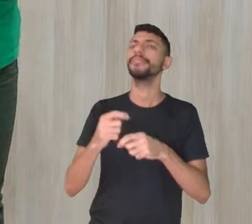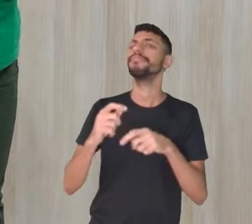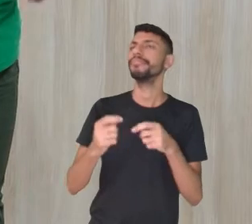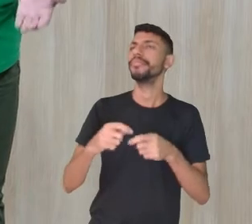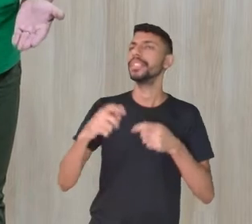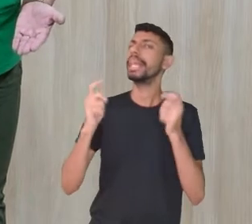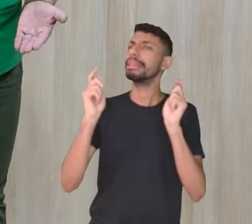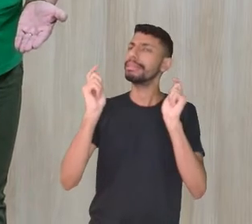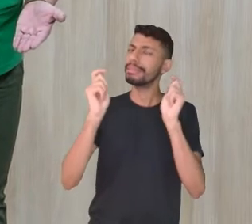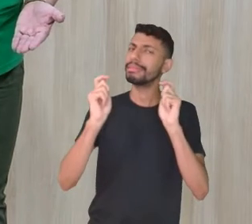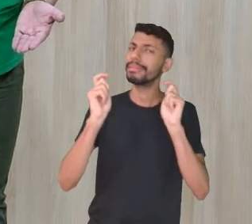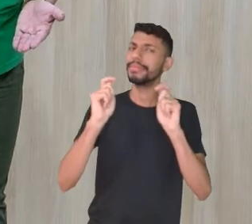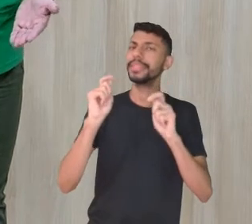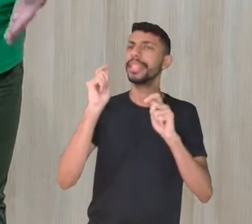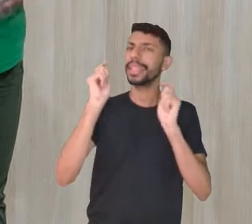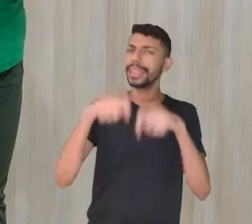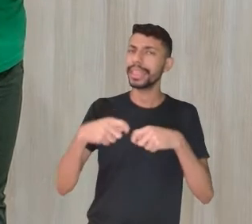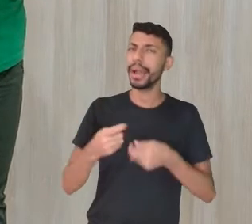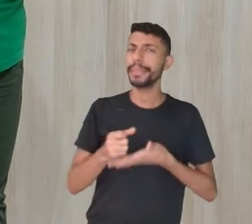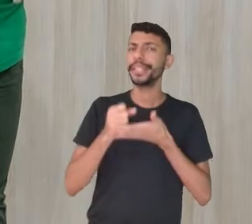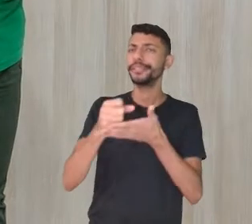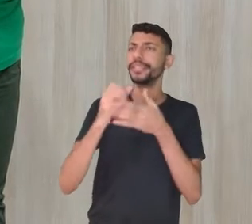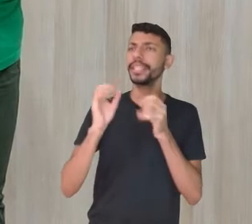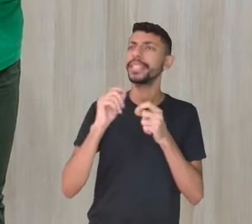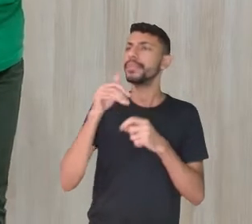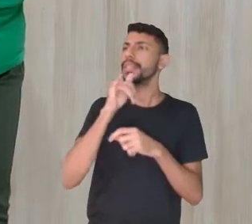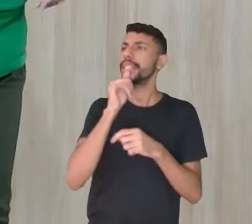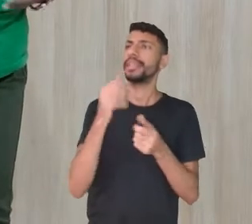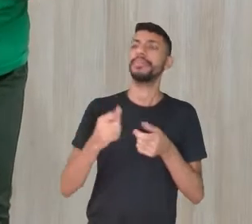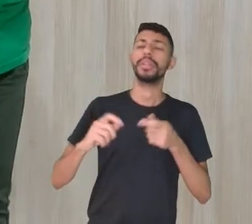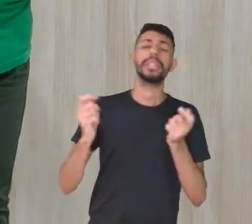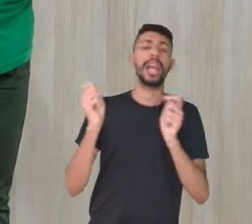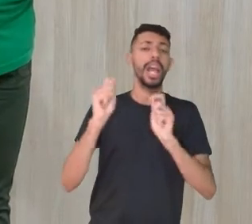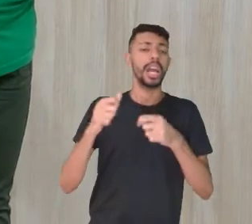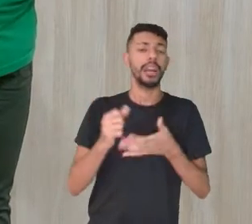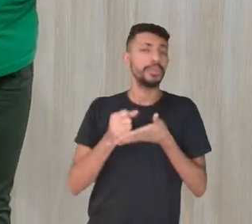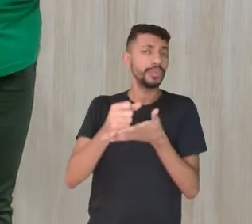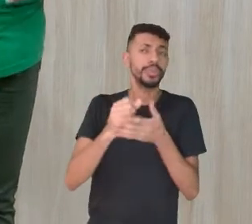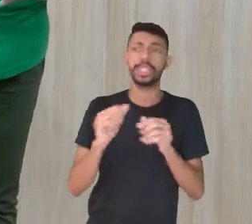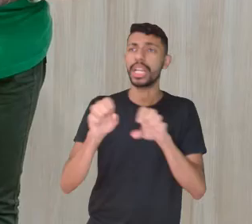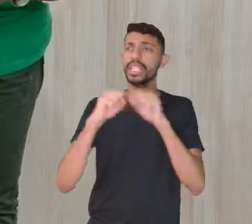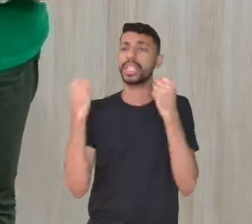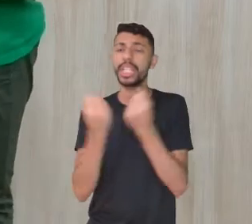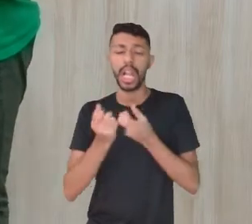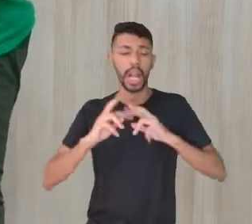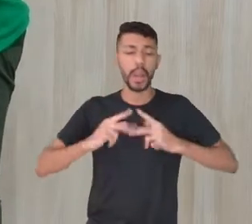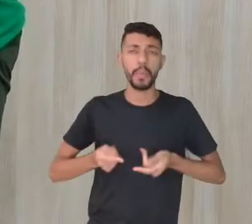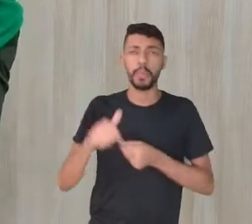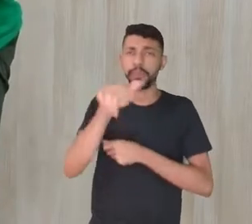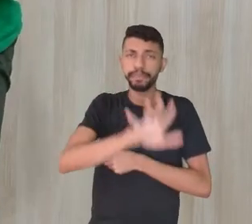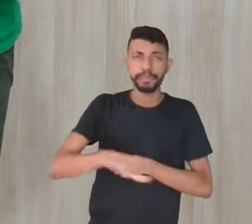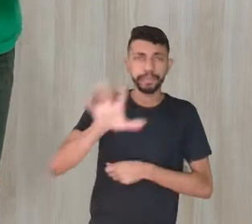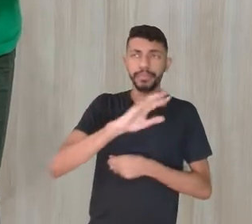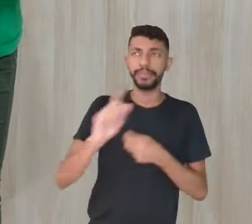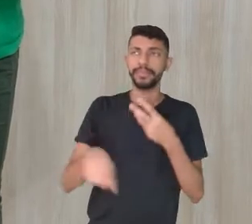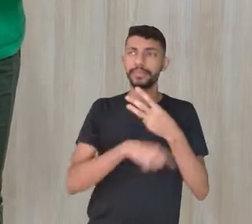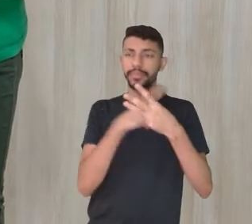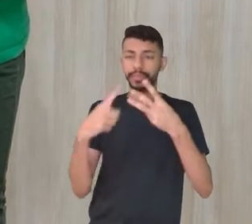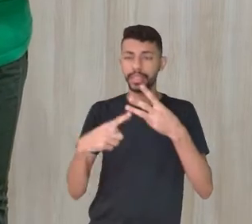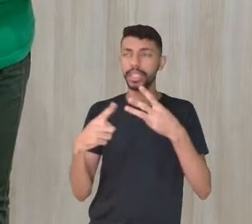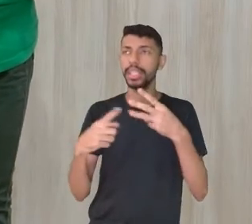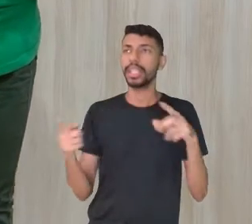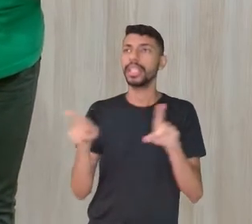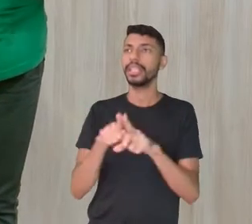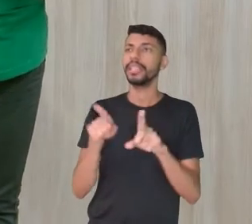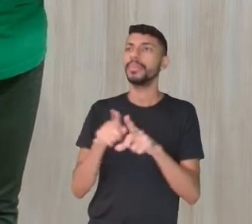de acordo com a necessidade da comunidade, da sociedade, da humanidade, né? E, por fim, todos achavam